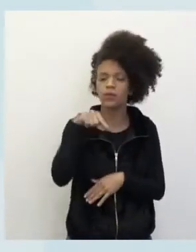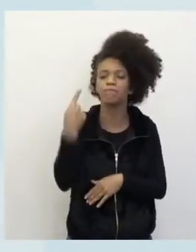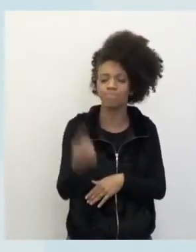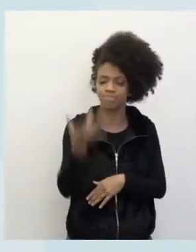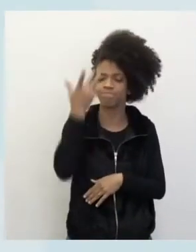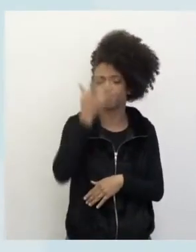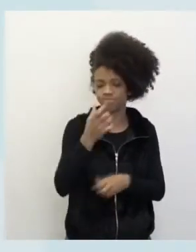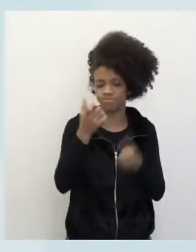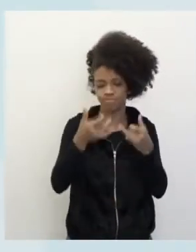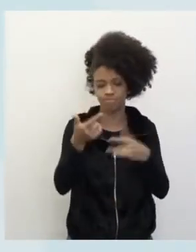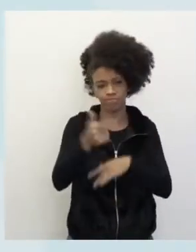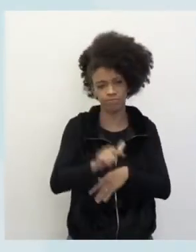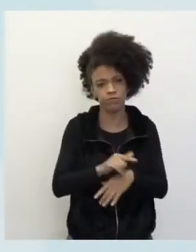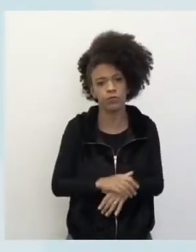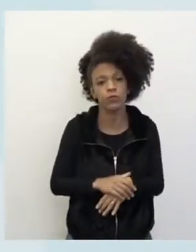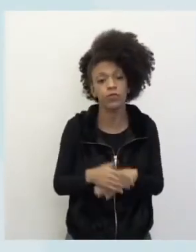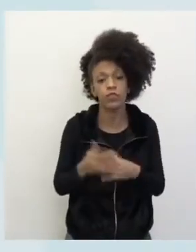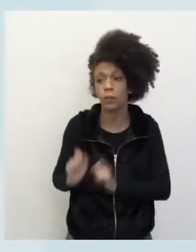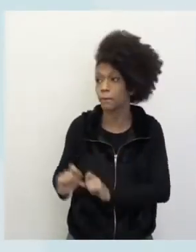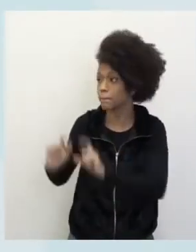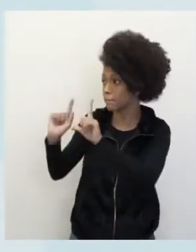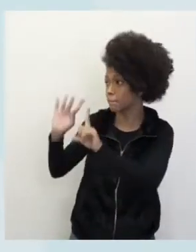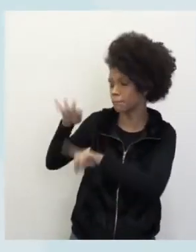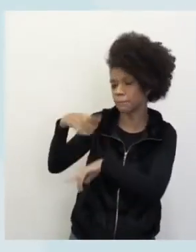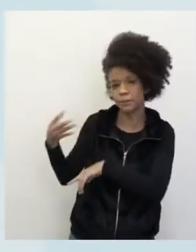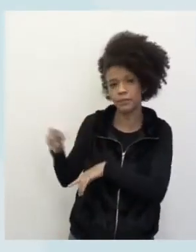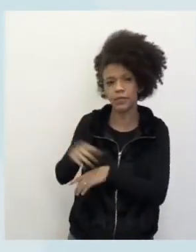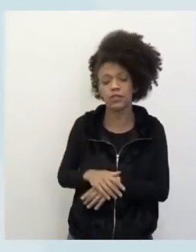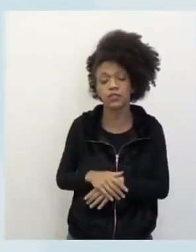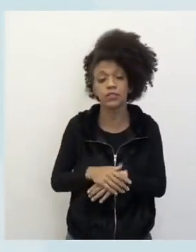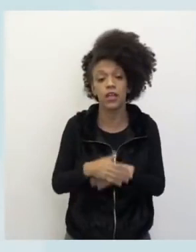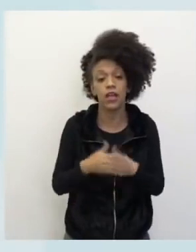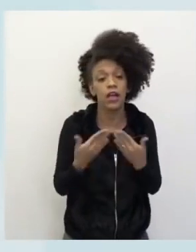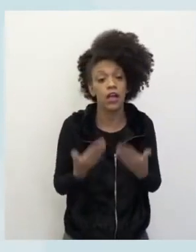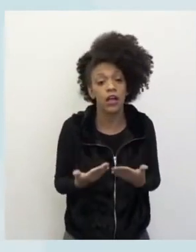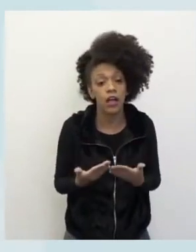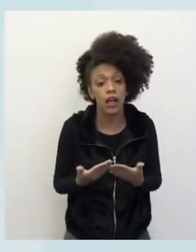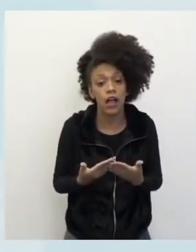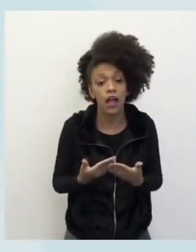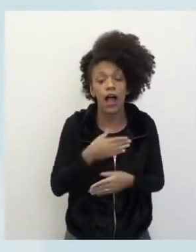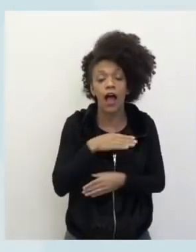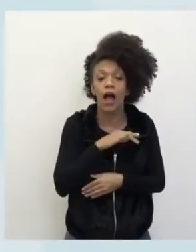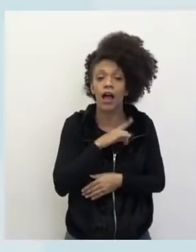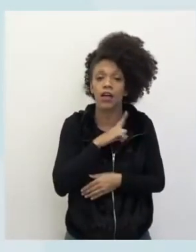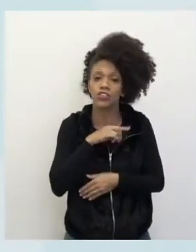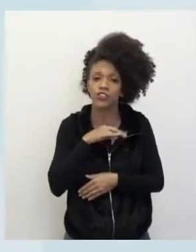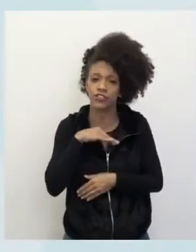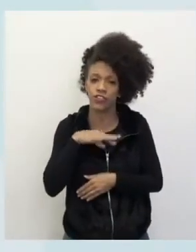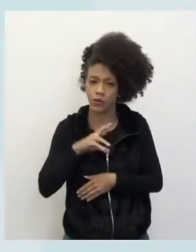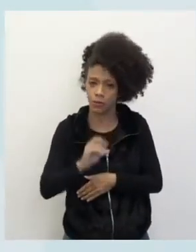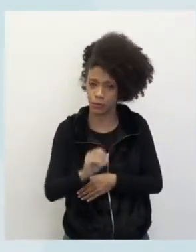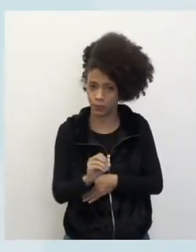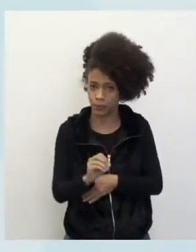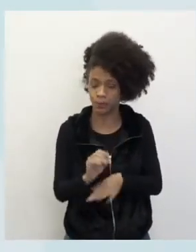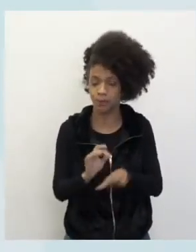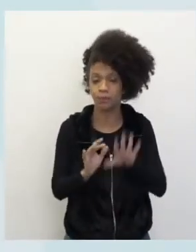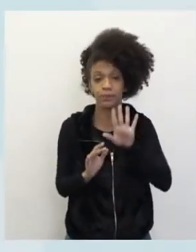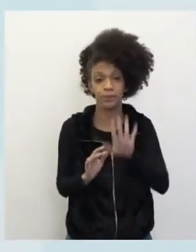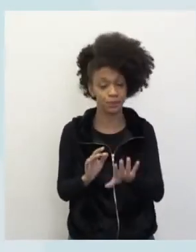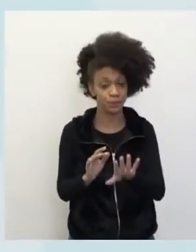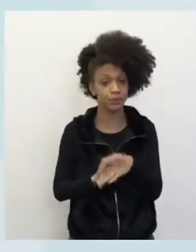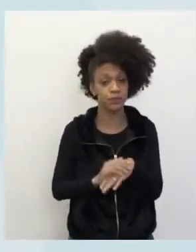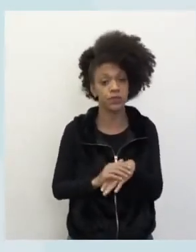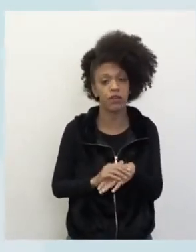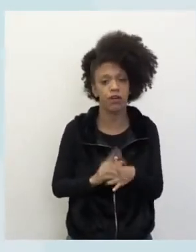novamente. Mas essa é a tabela das conjunções subordinativas adverbiais, gente. A gente sabe que a gente tem